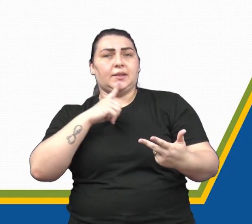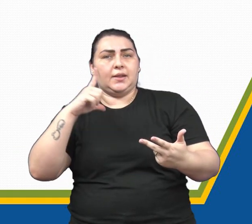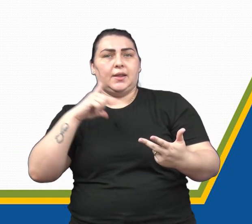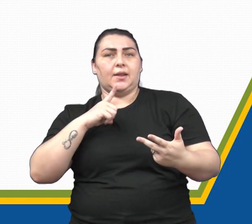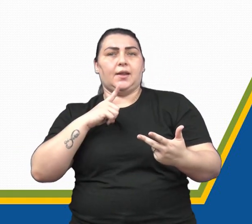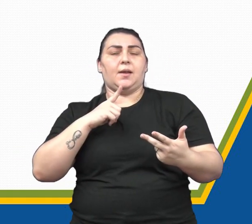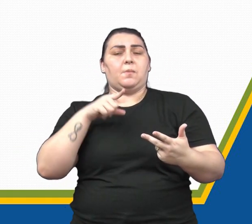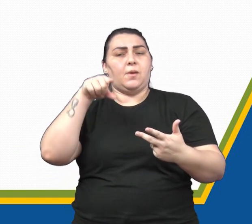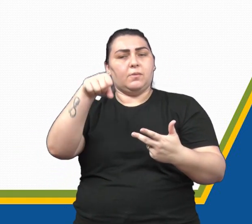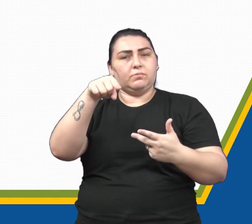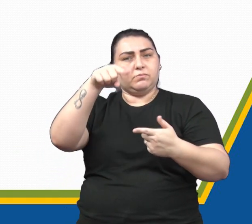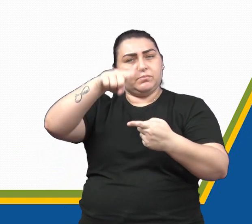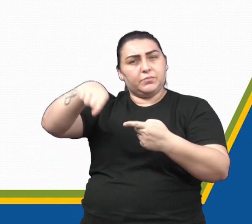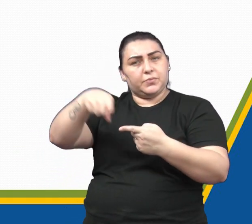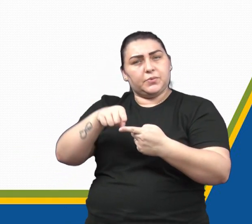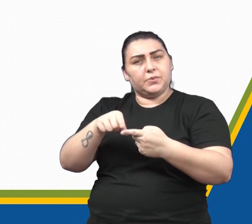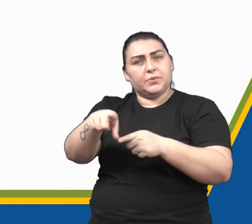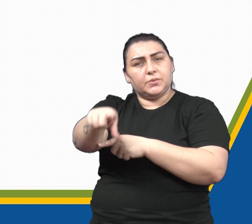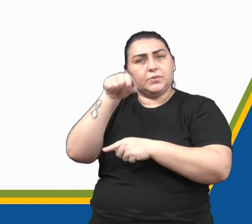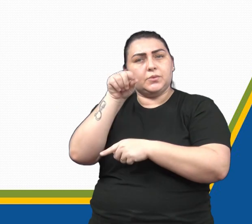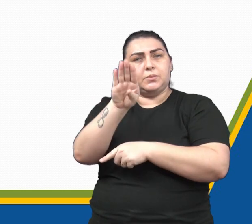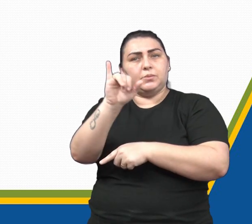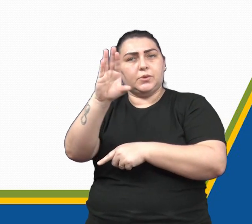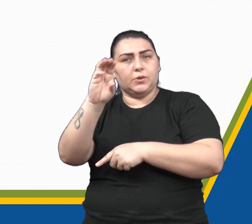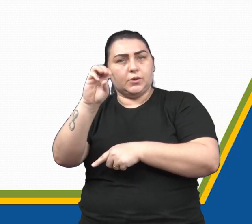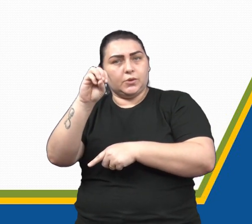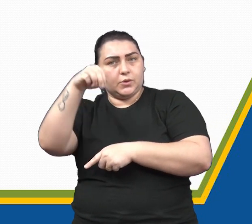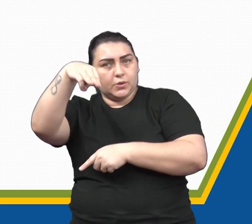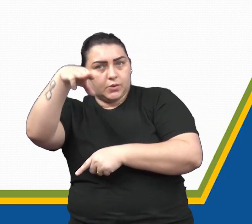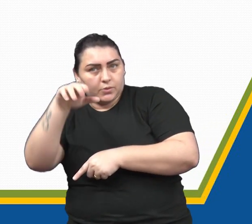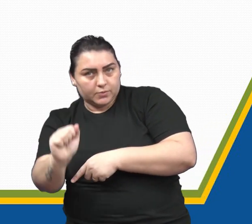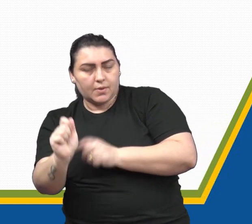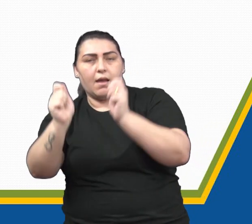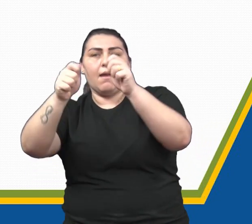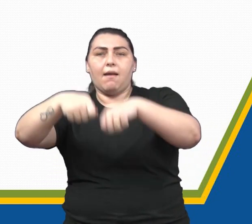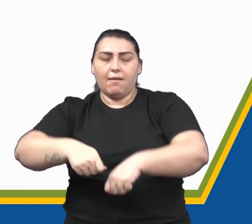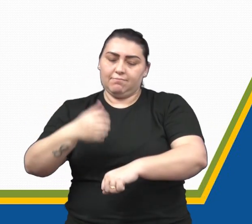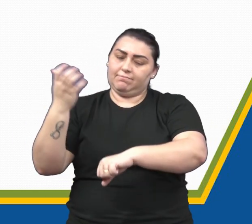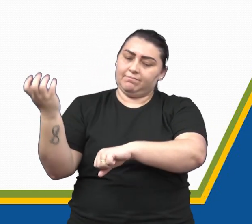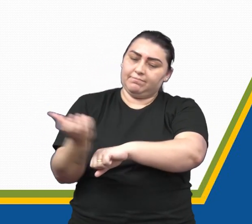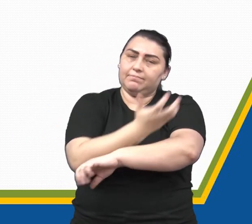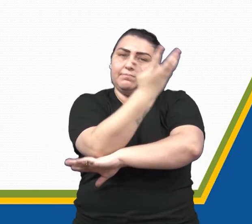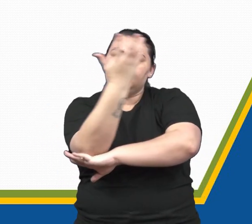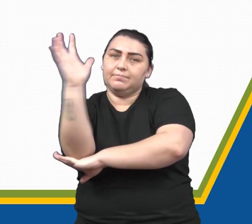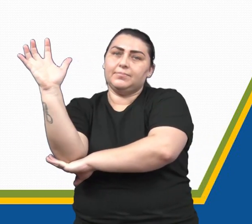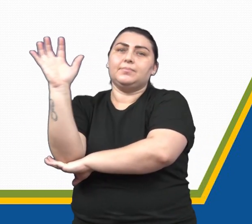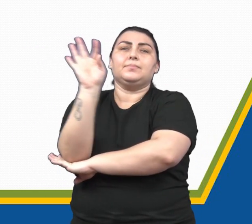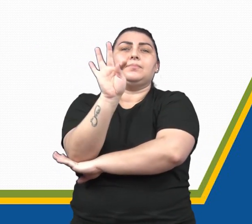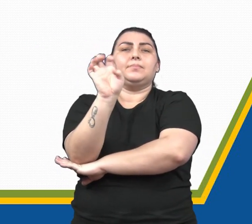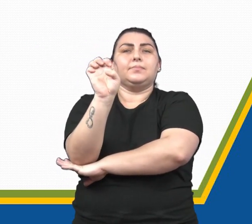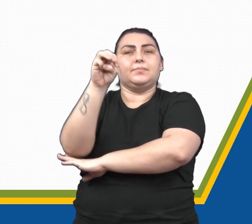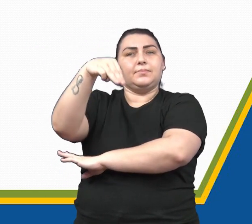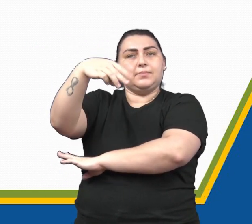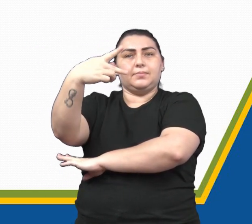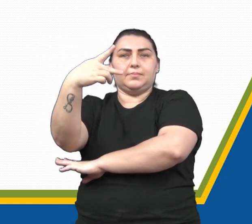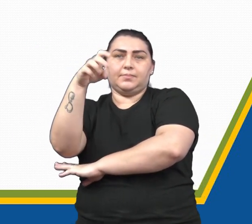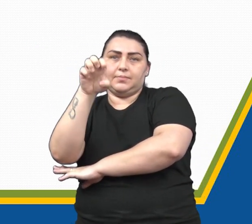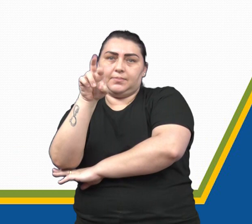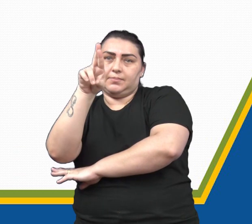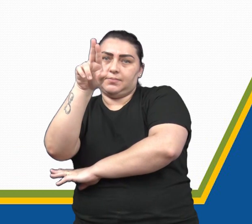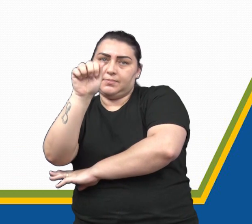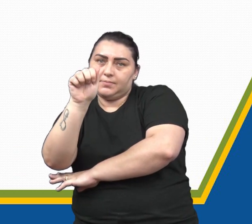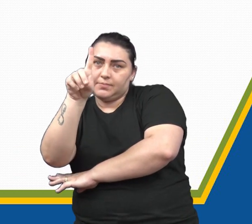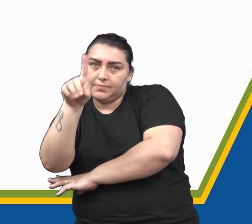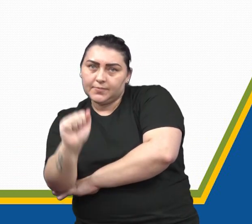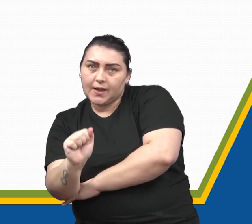floresta colorida para você marcar um bioma, pessoal, provavelmente vai ser floresta temperada. Elas são plantas caducifólias. O que é